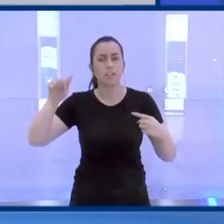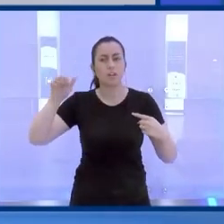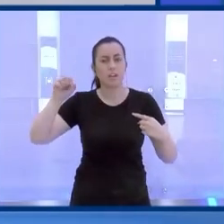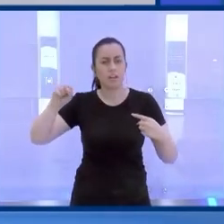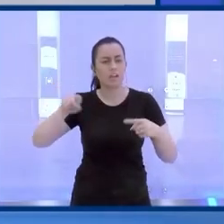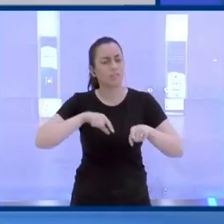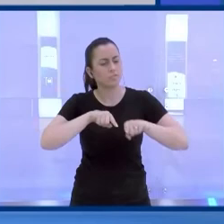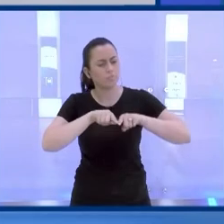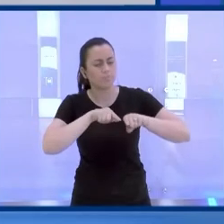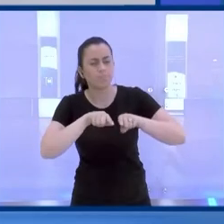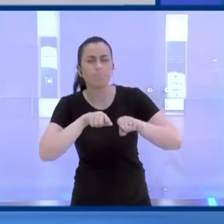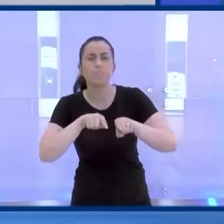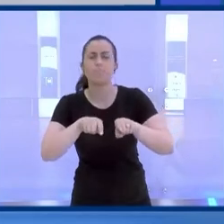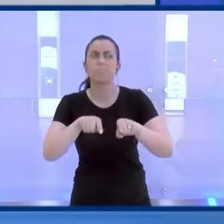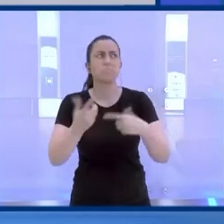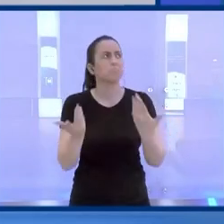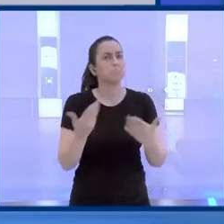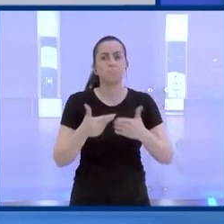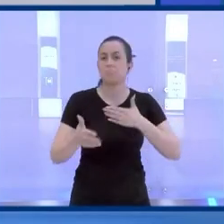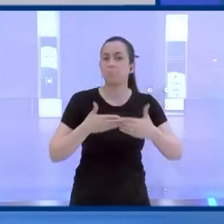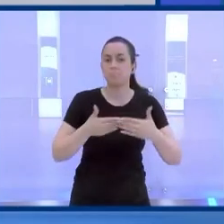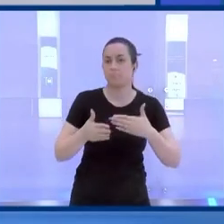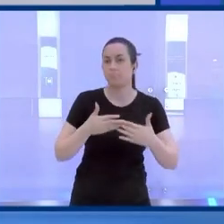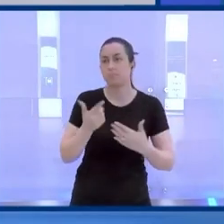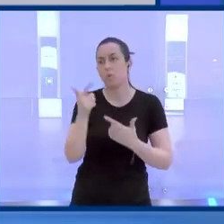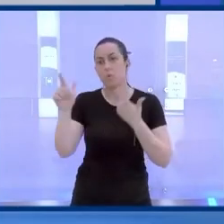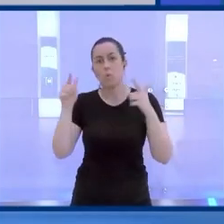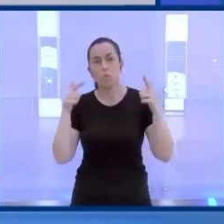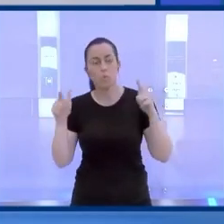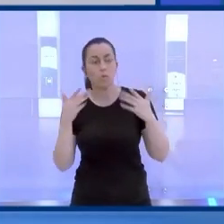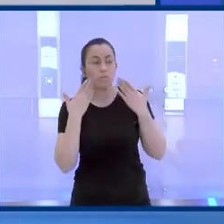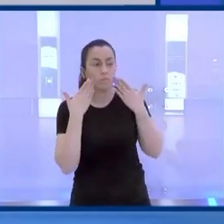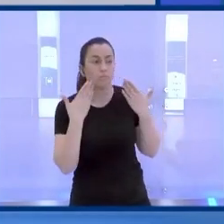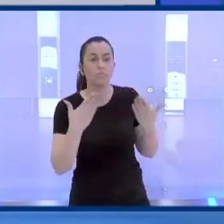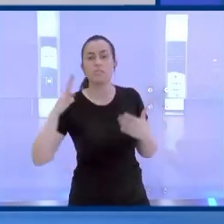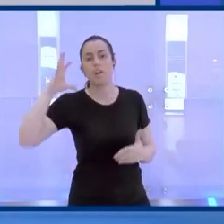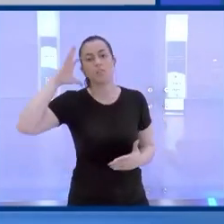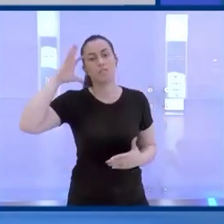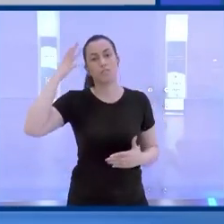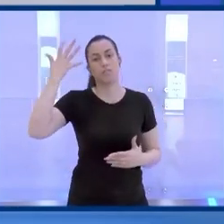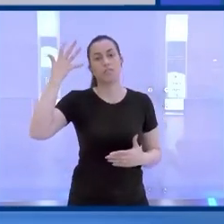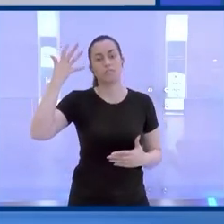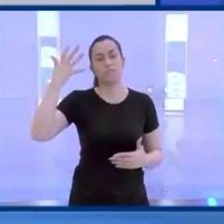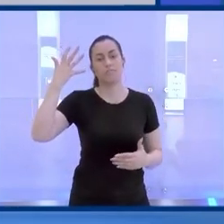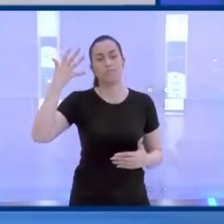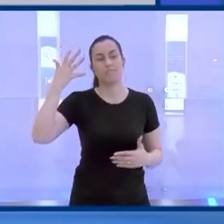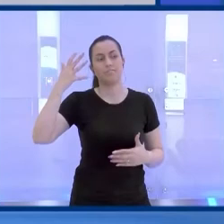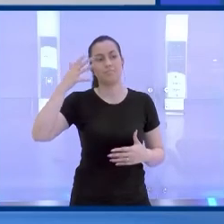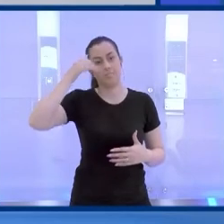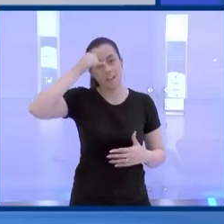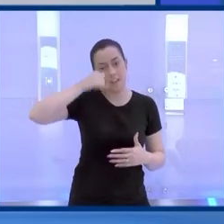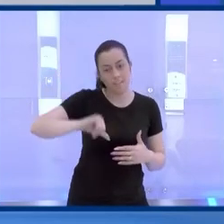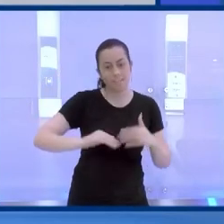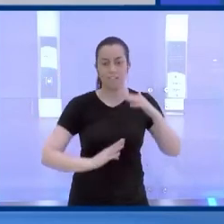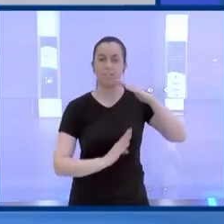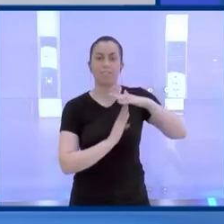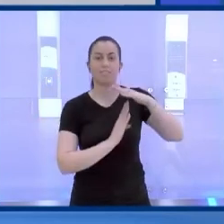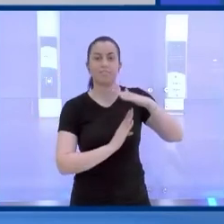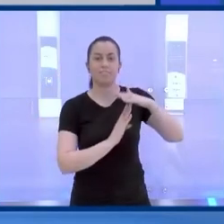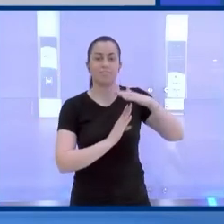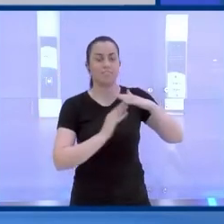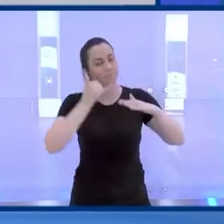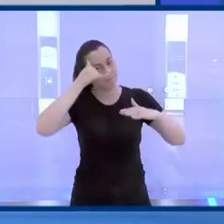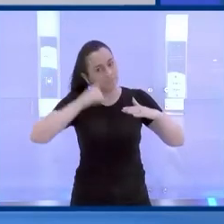competitivo, seja na busca, junto com outros players, de soluções para destravar as limitações da infraestrutura